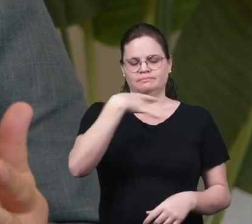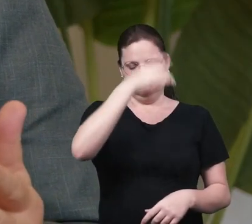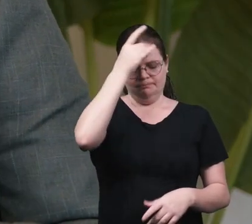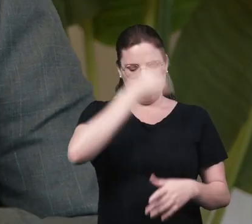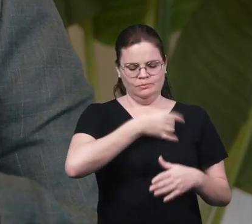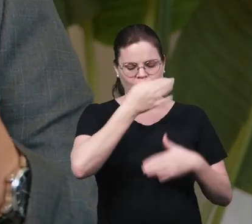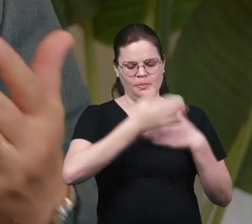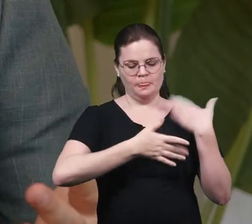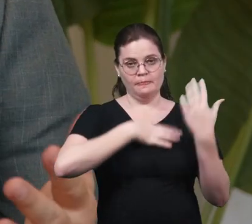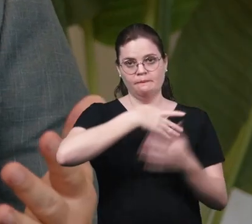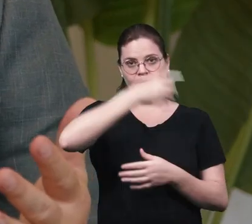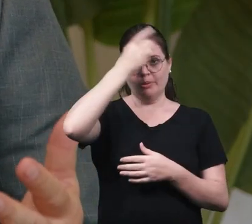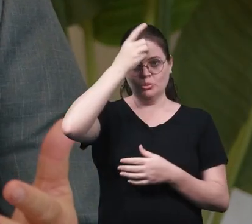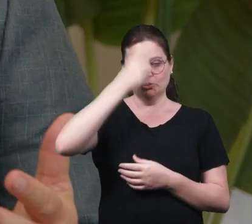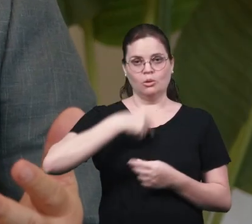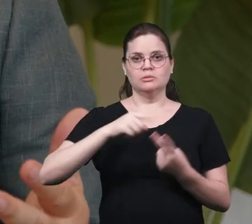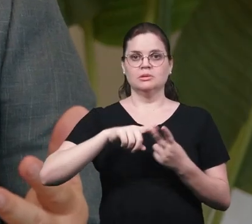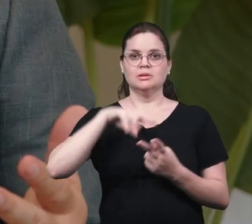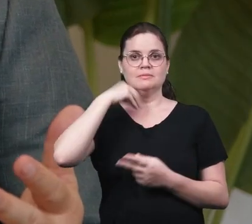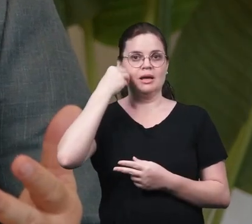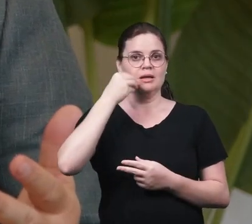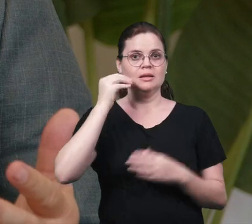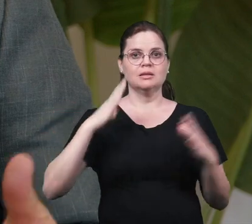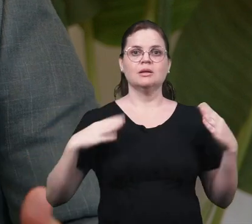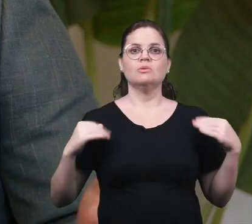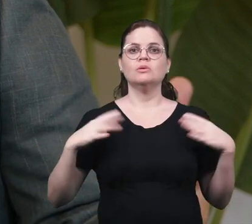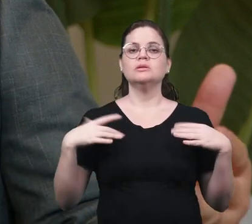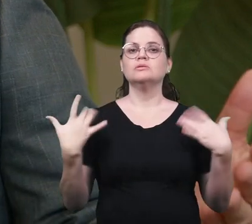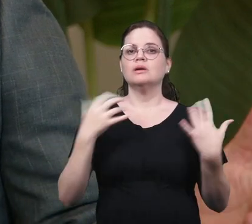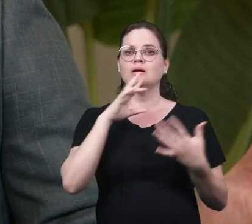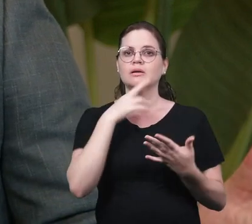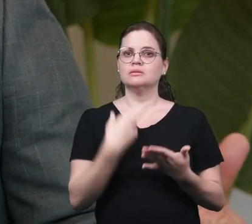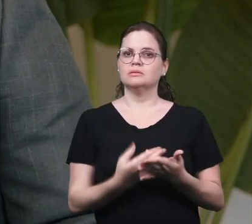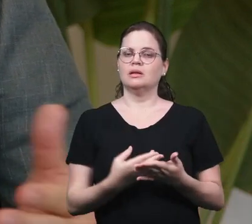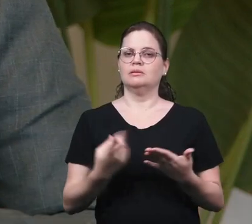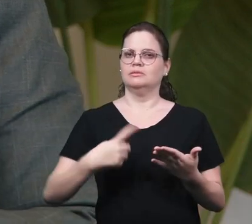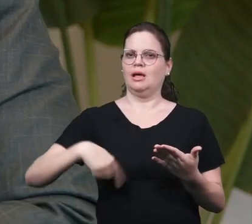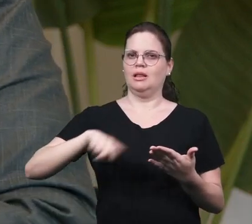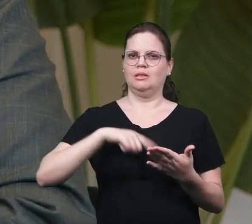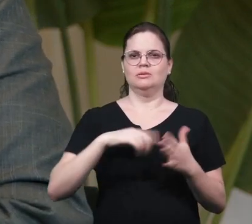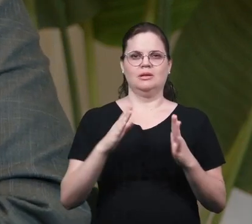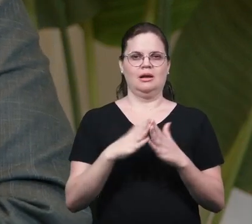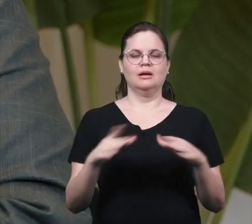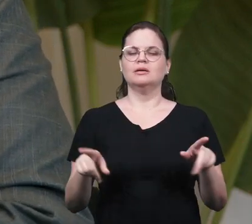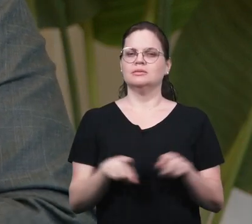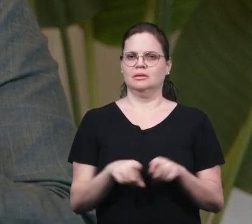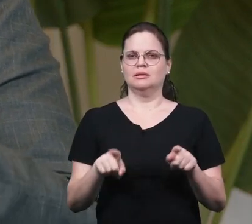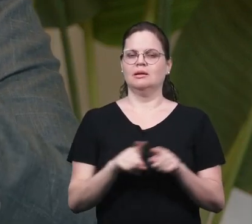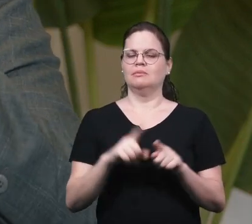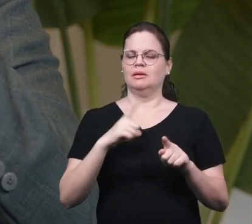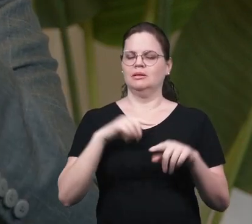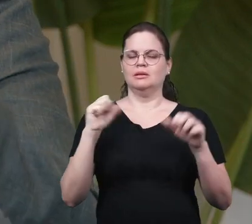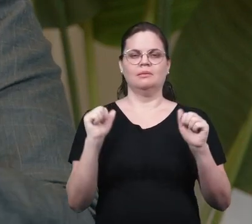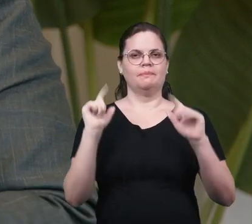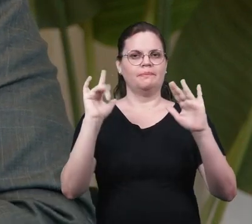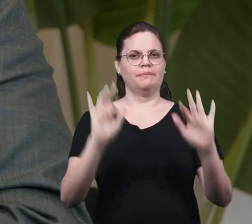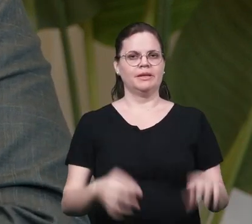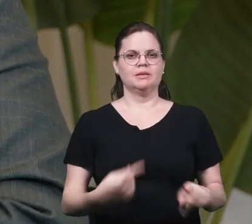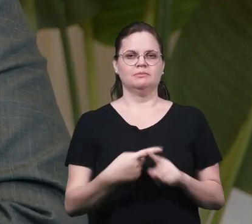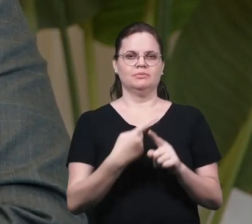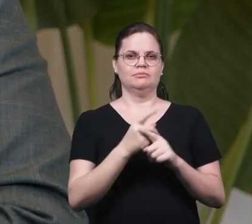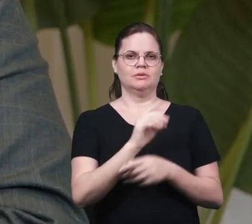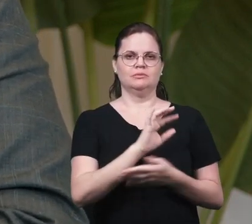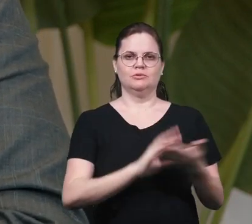espirituais, experiência com anjos. Qual o resultado disso? A nossa casa também, inspirado no exemplo do